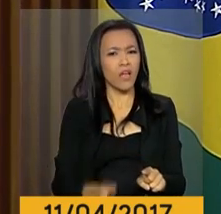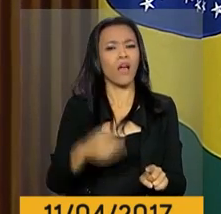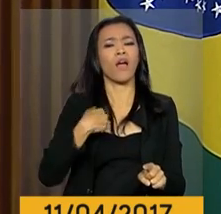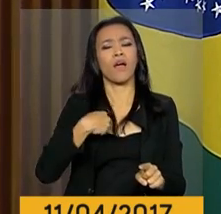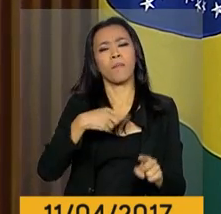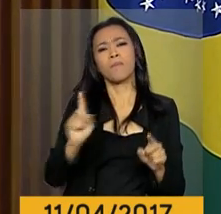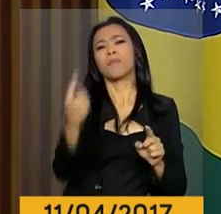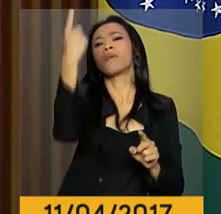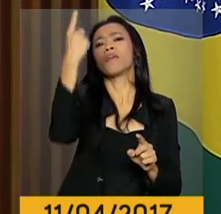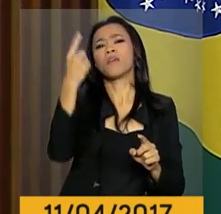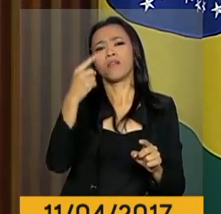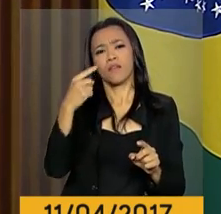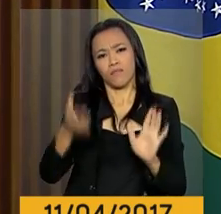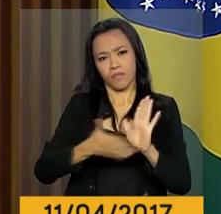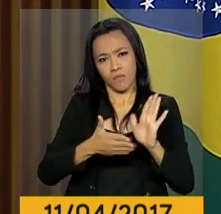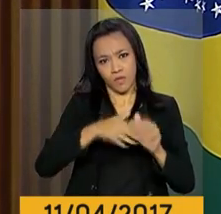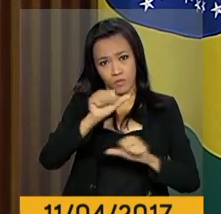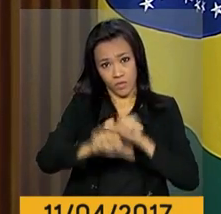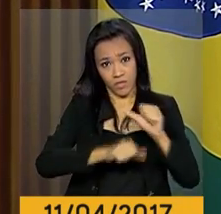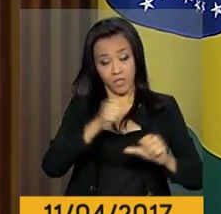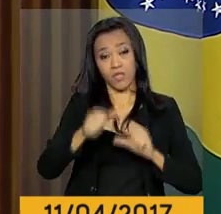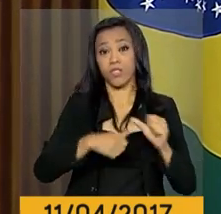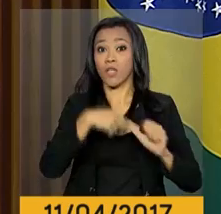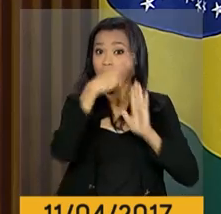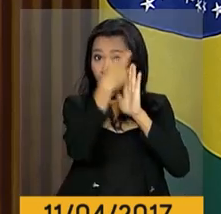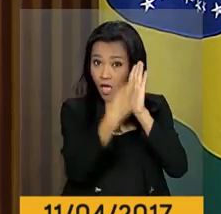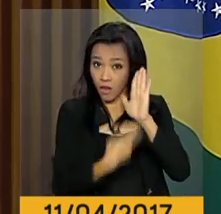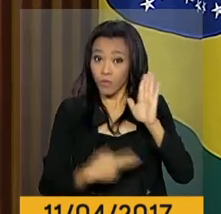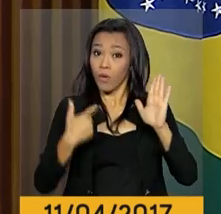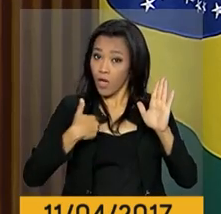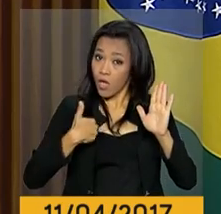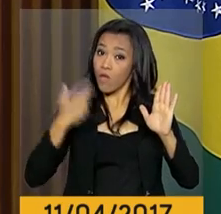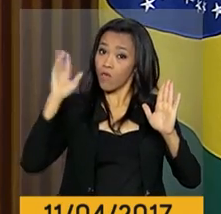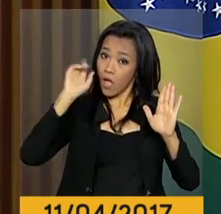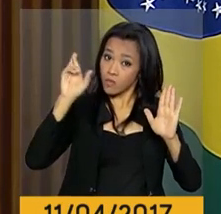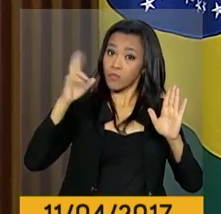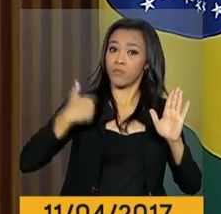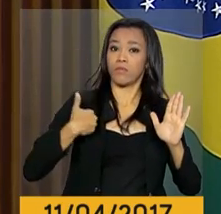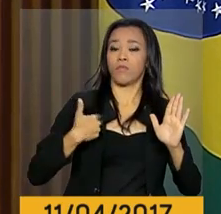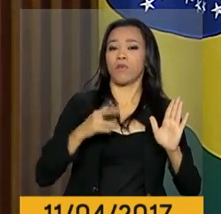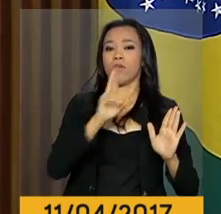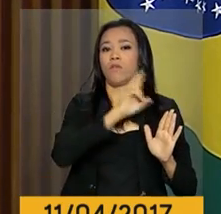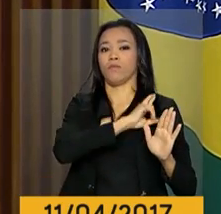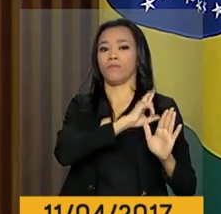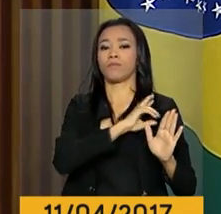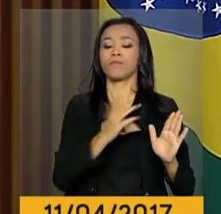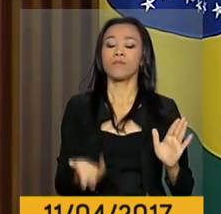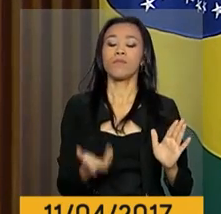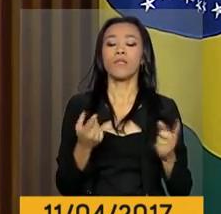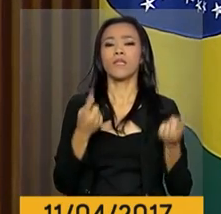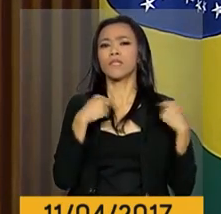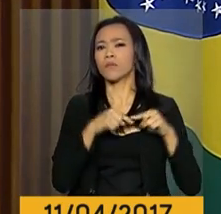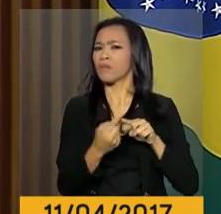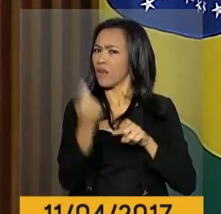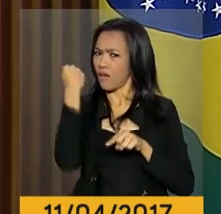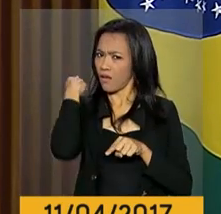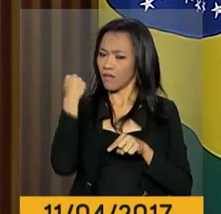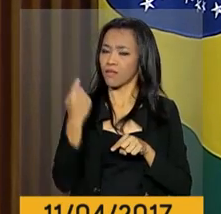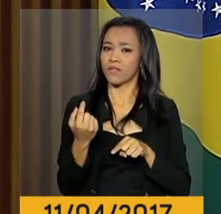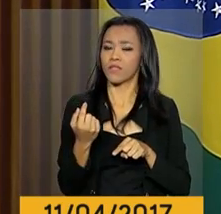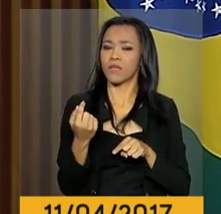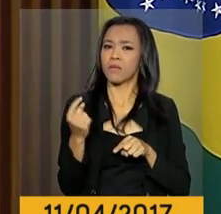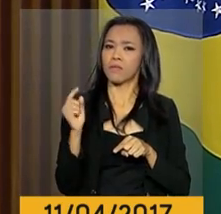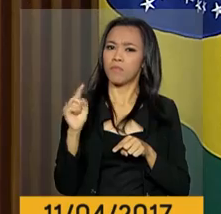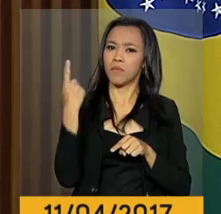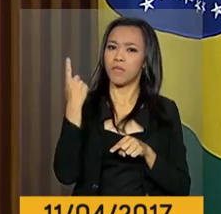da primeira reforma da Previdência uma dificuldade extraordinária mas nós ficamos fizemos na ocasião depois de uma de uma